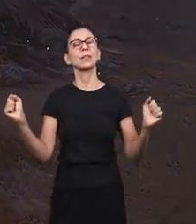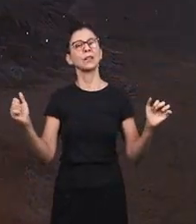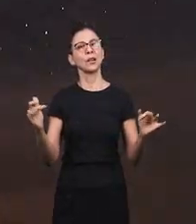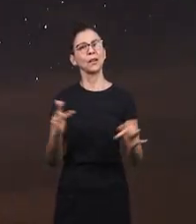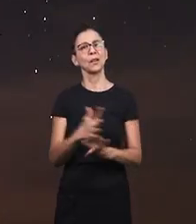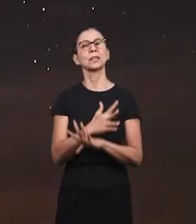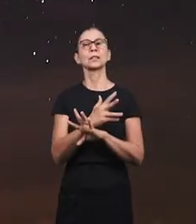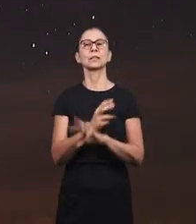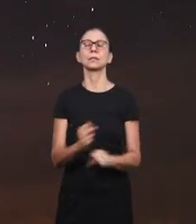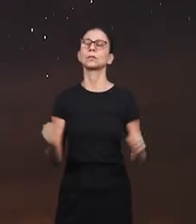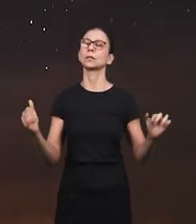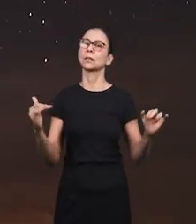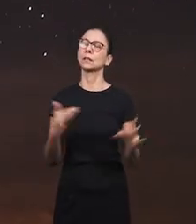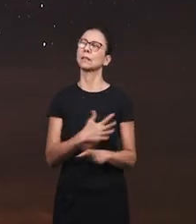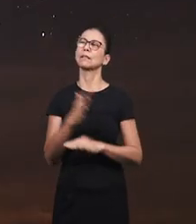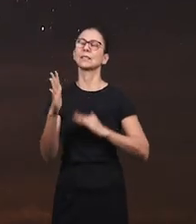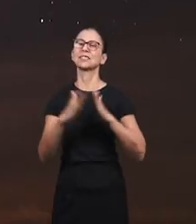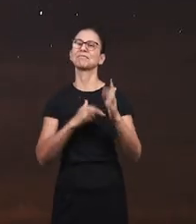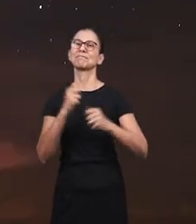Jesus.